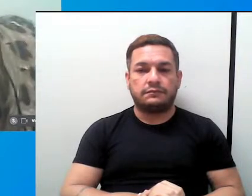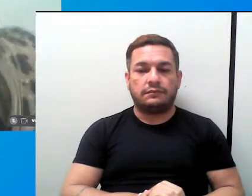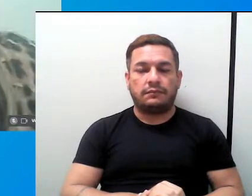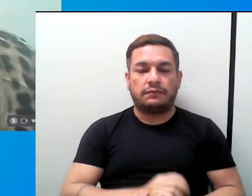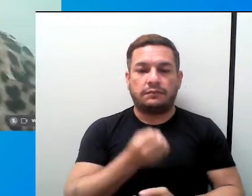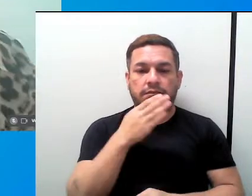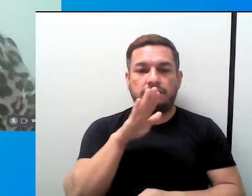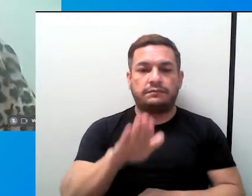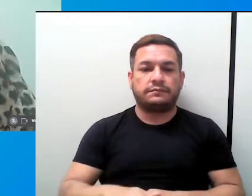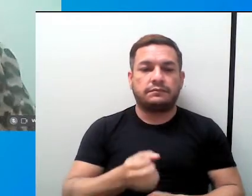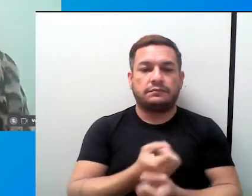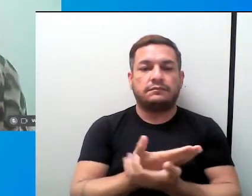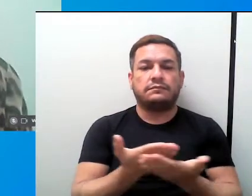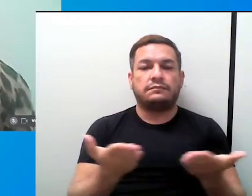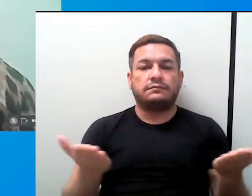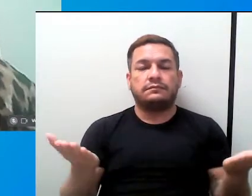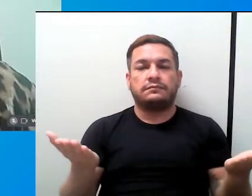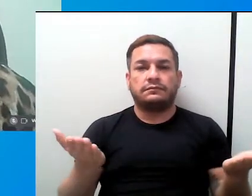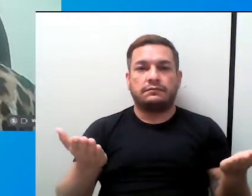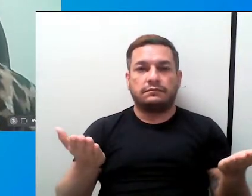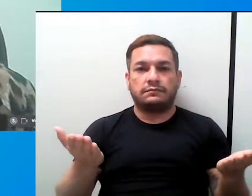Boa tarde a todos.